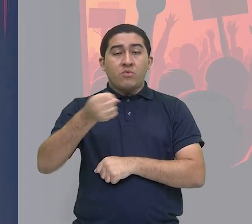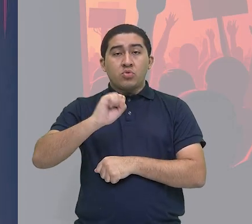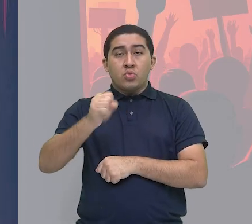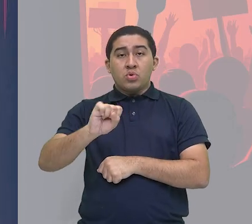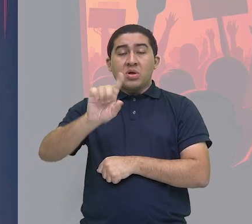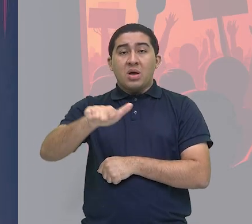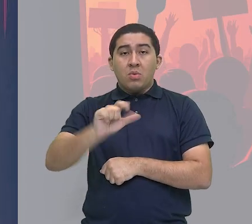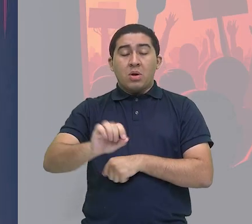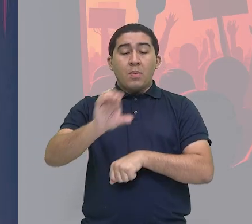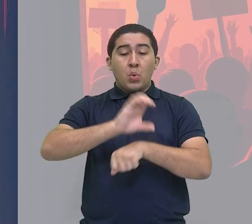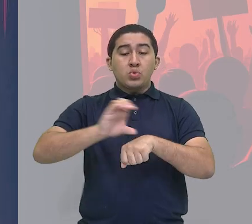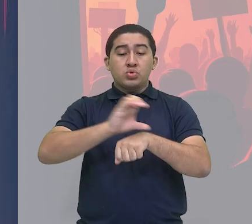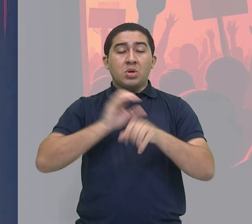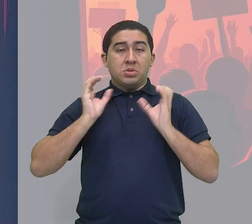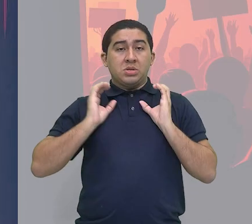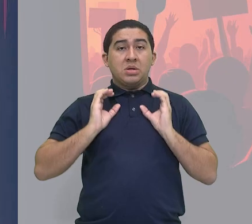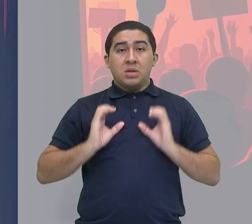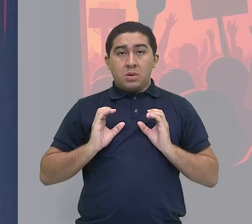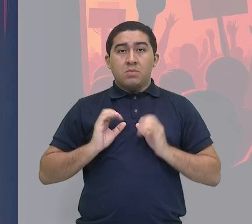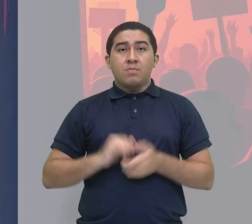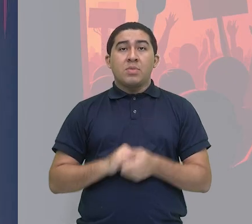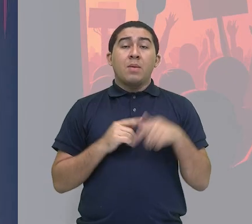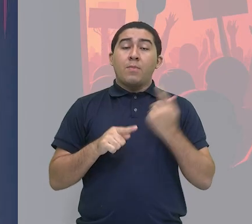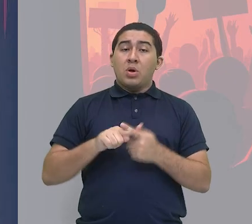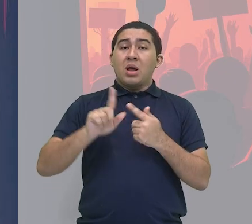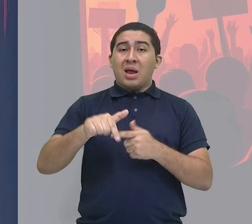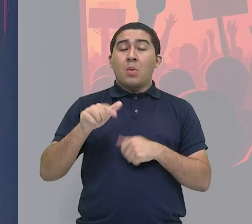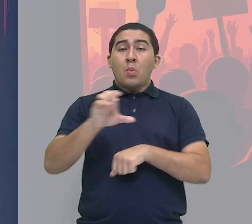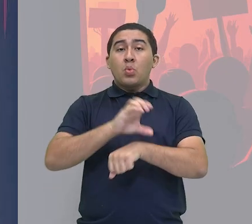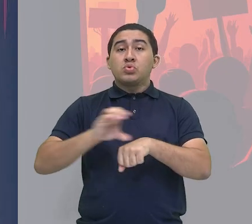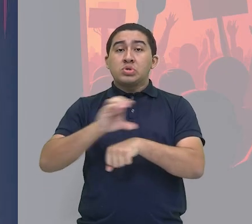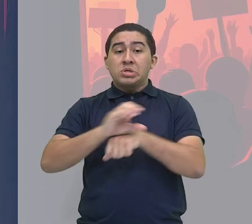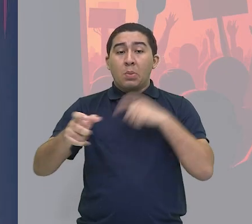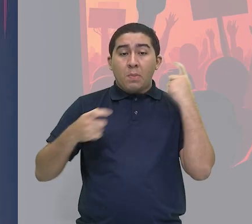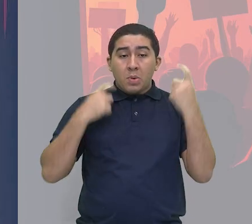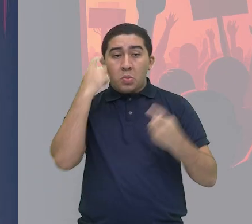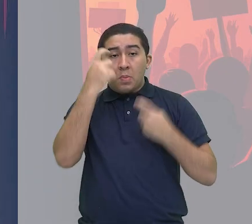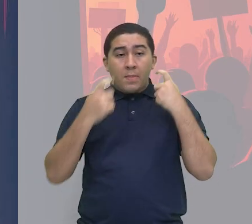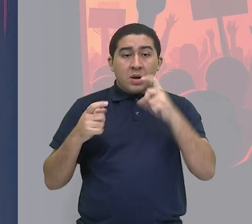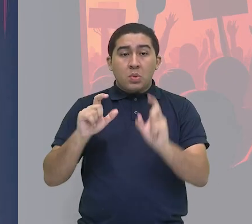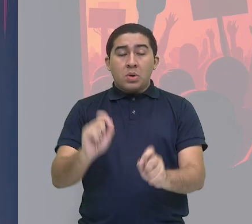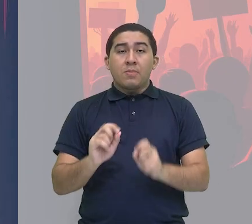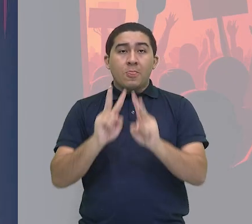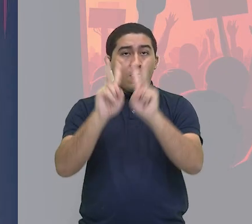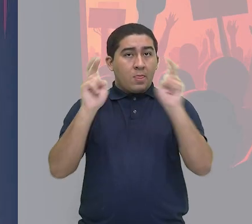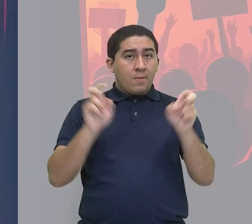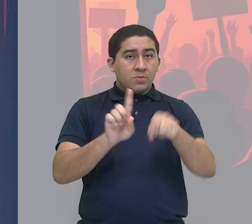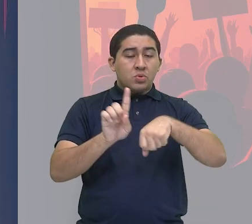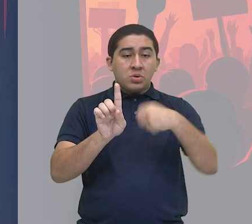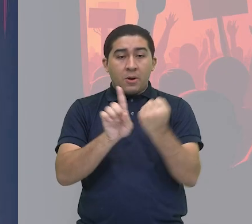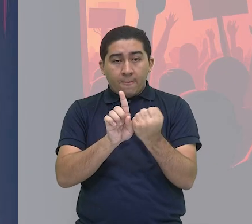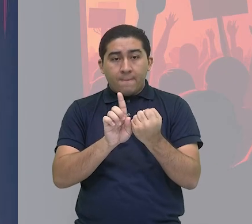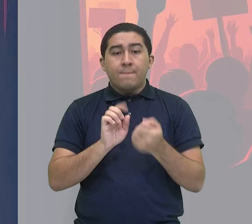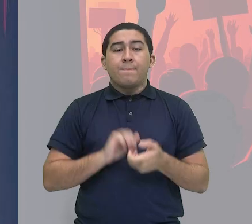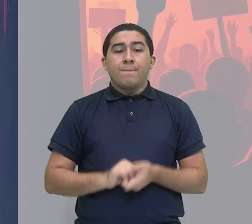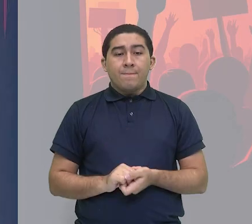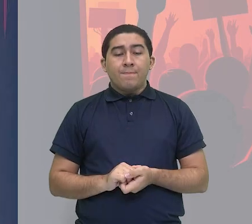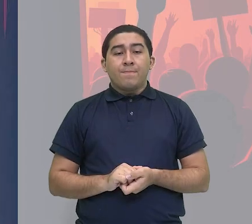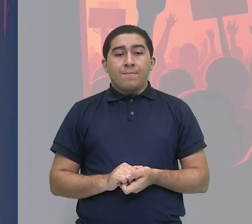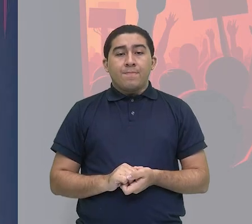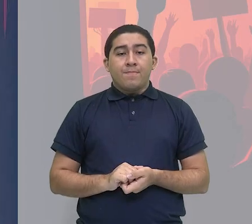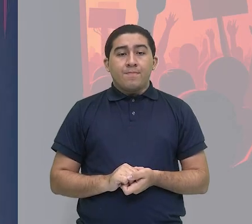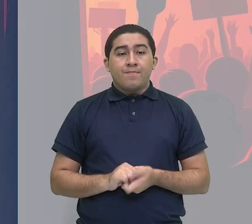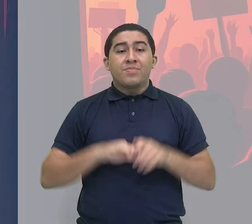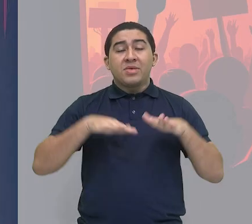uma Constituição cidadã, porque foi uma Constituição que se preocupou, né, com questões sociais.